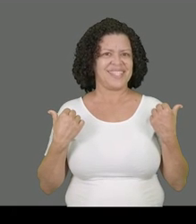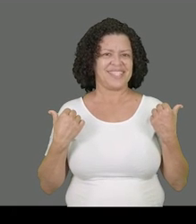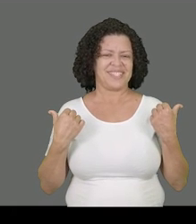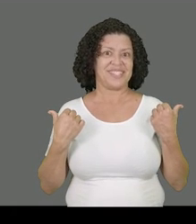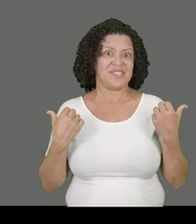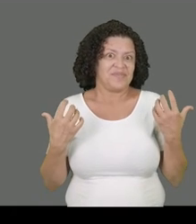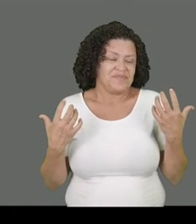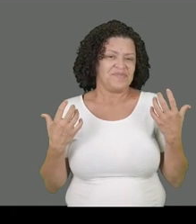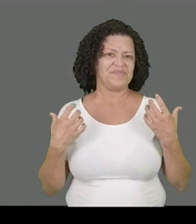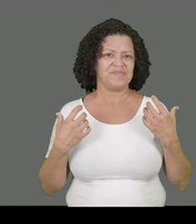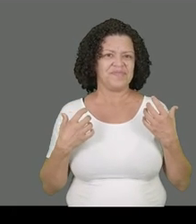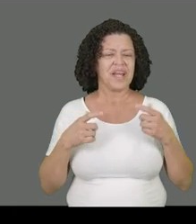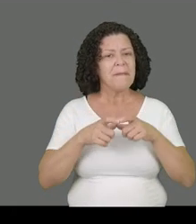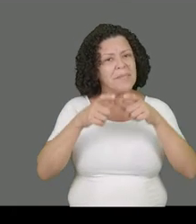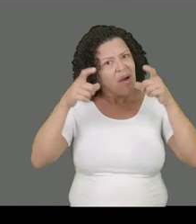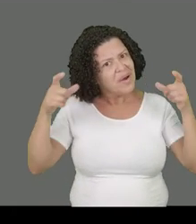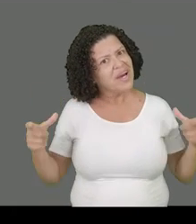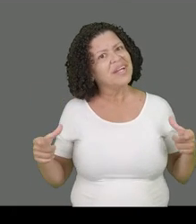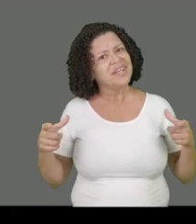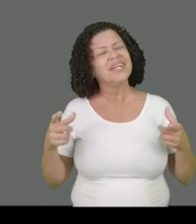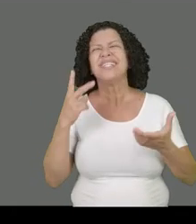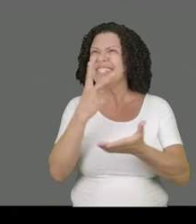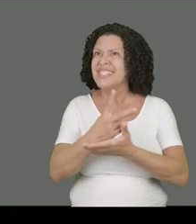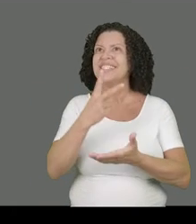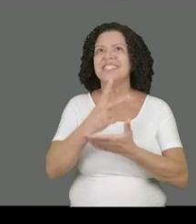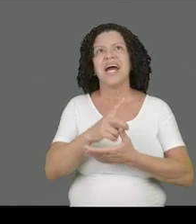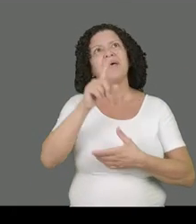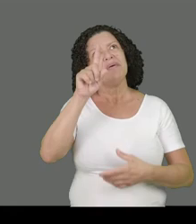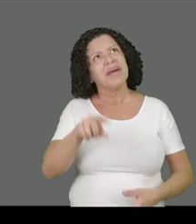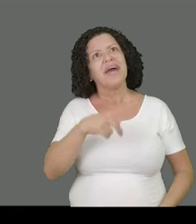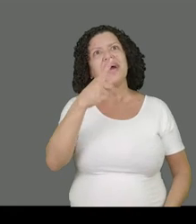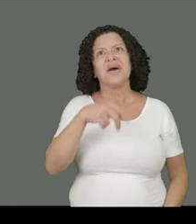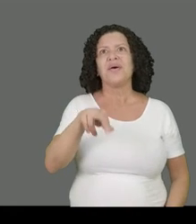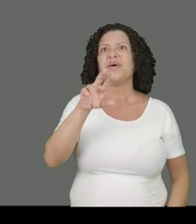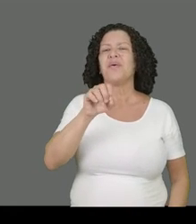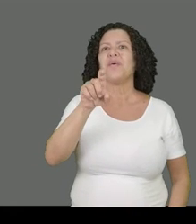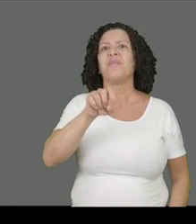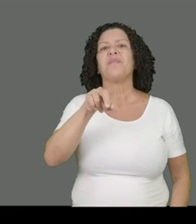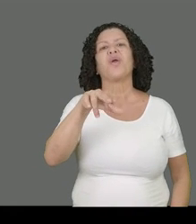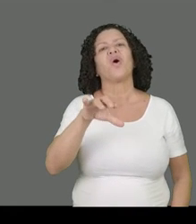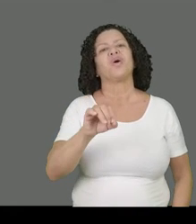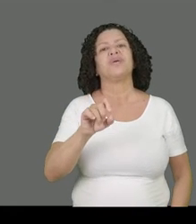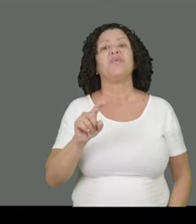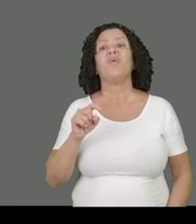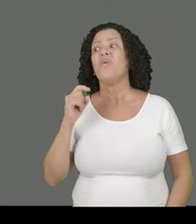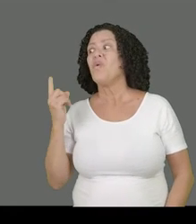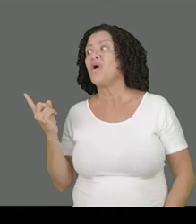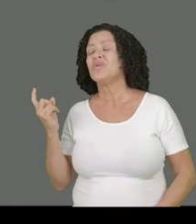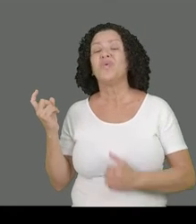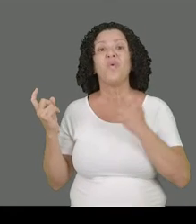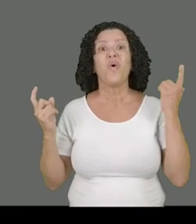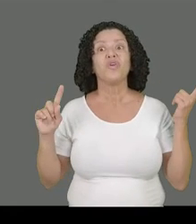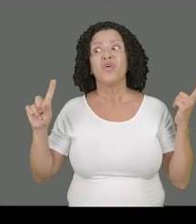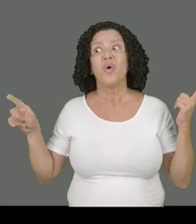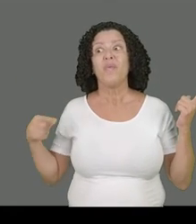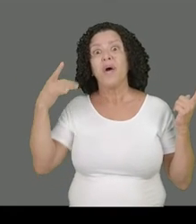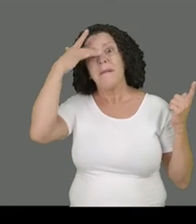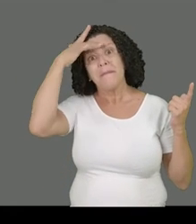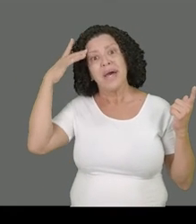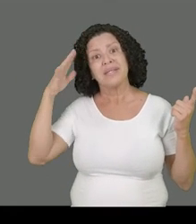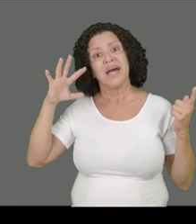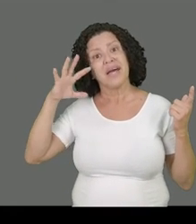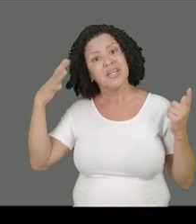ponte. A maioria das vezes, É através do outro, de uma